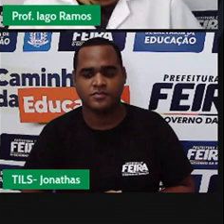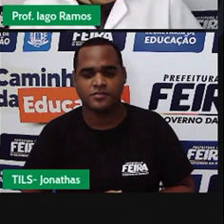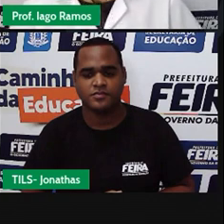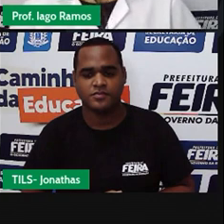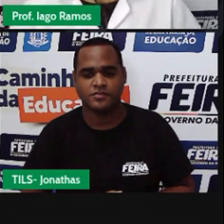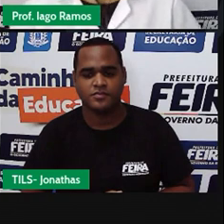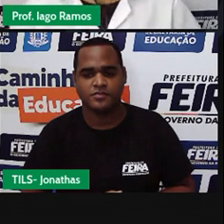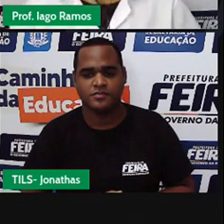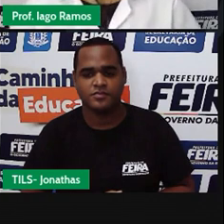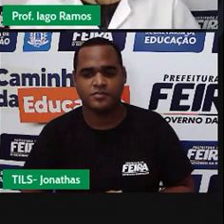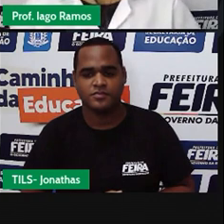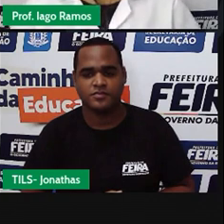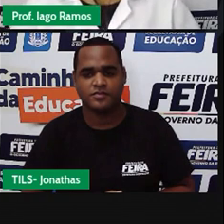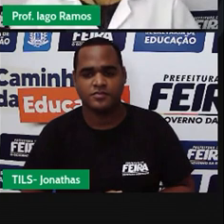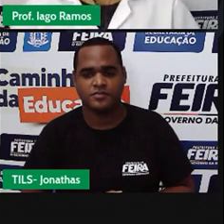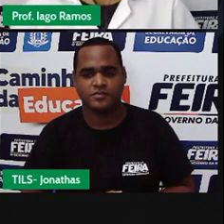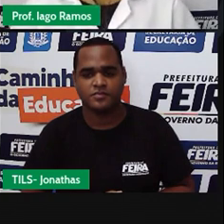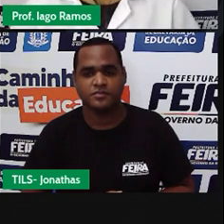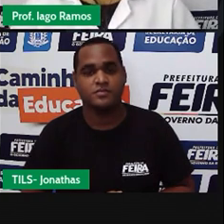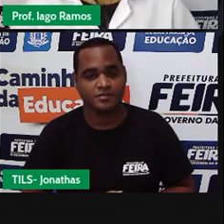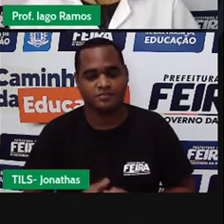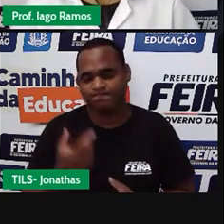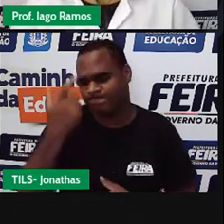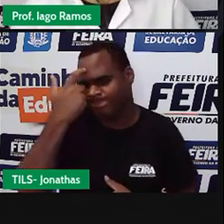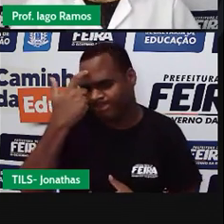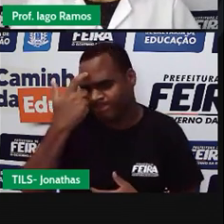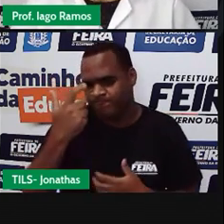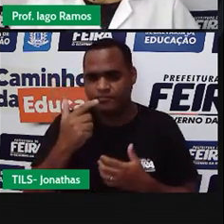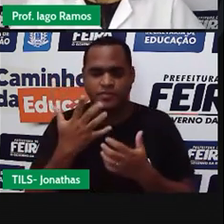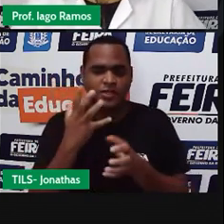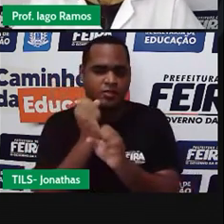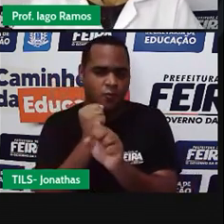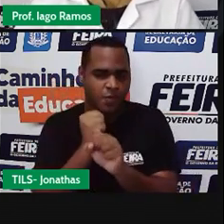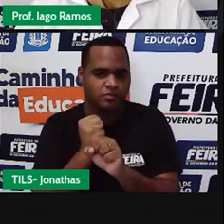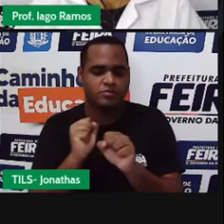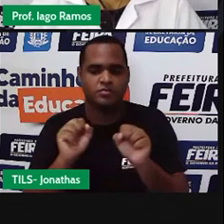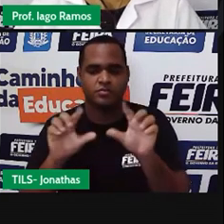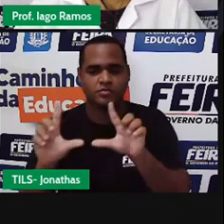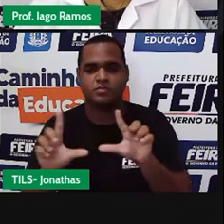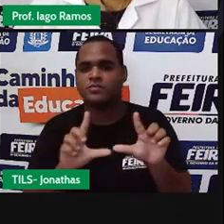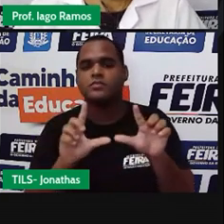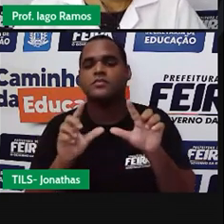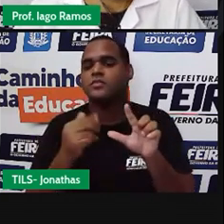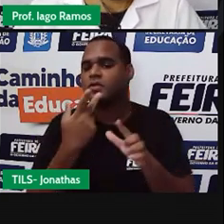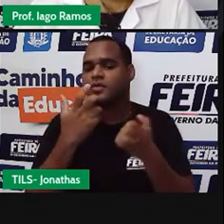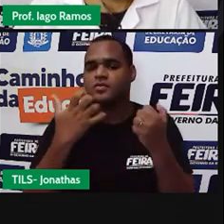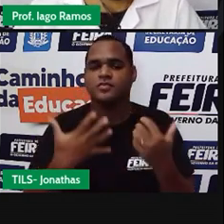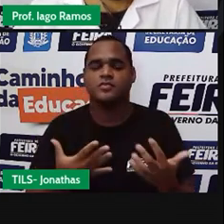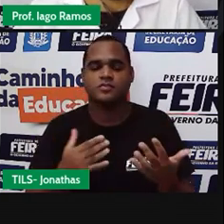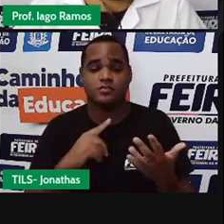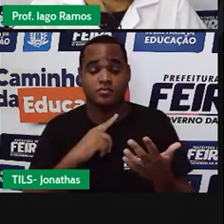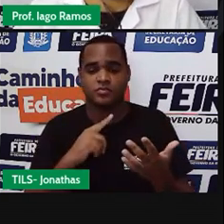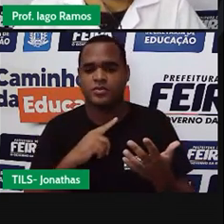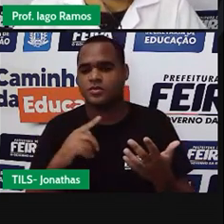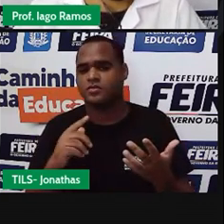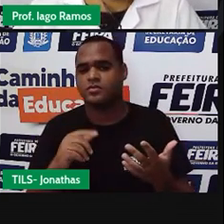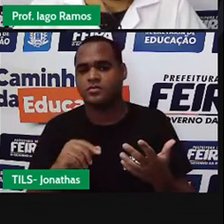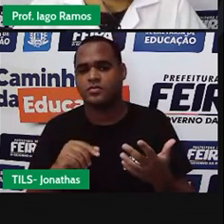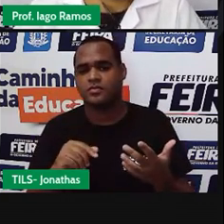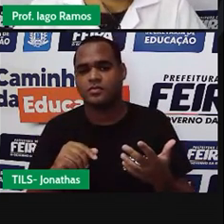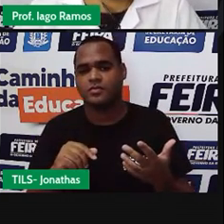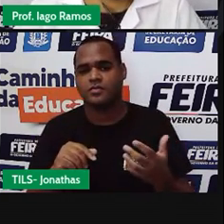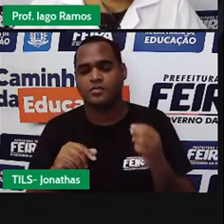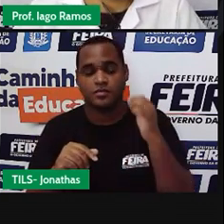alguma quantidade Olha Só mais quatro ó eu tô fazendo e